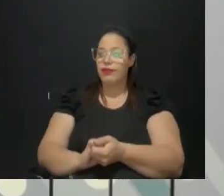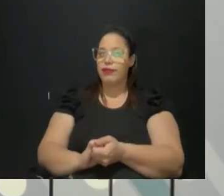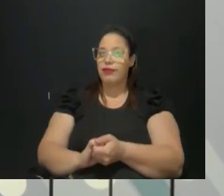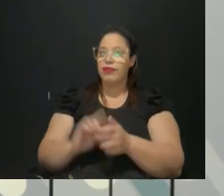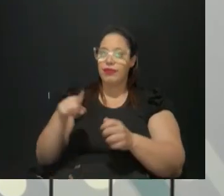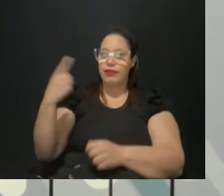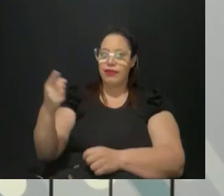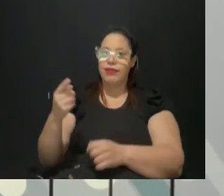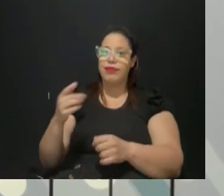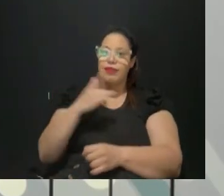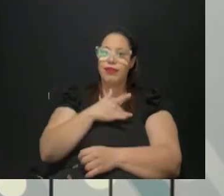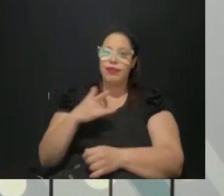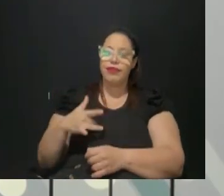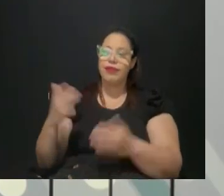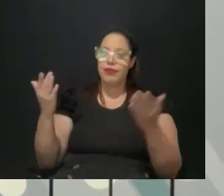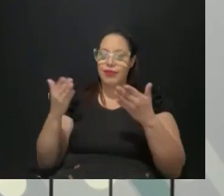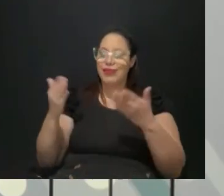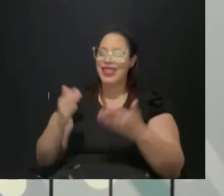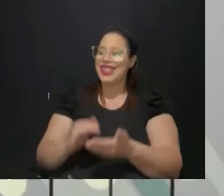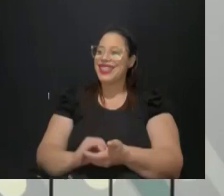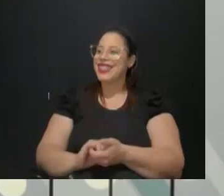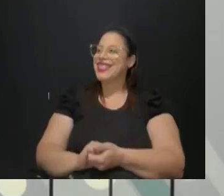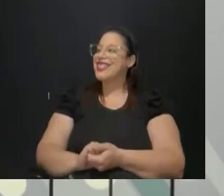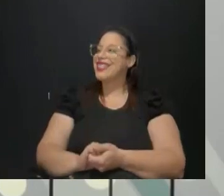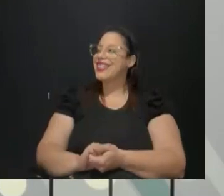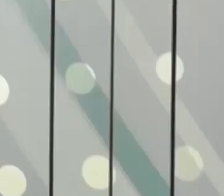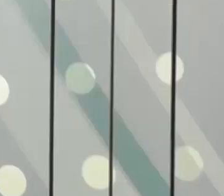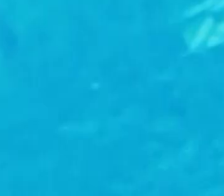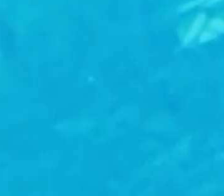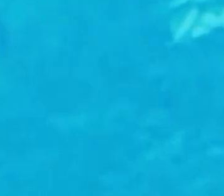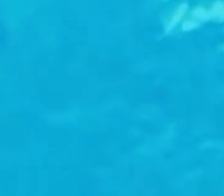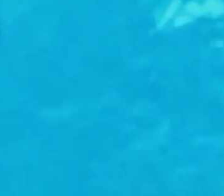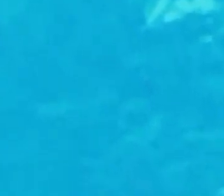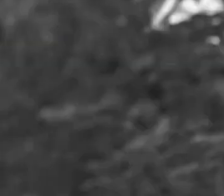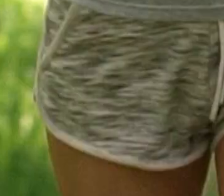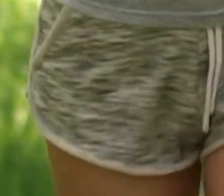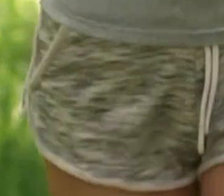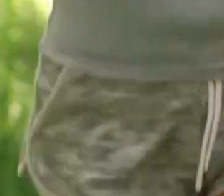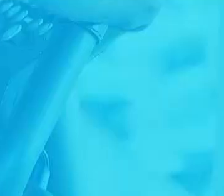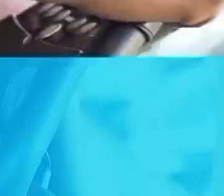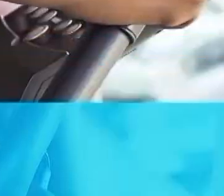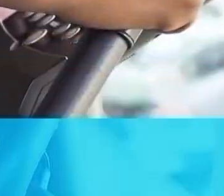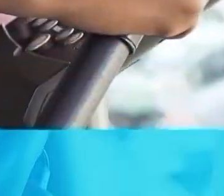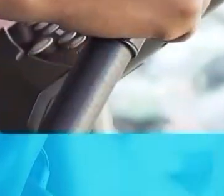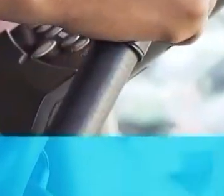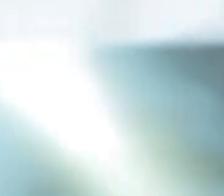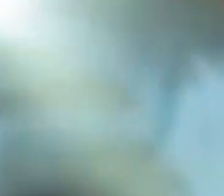sociais. Até o próximo Saúde Agora!